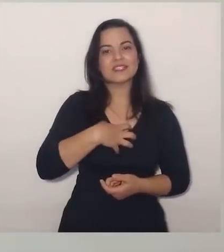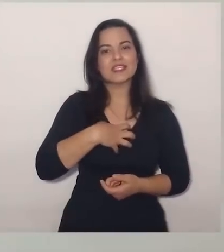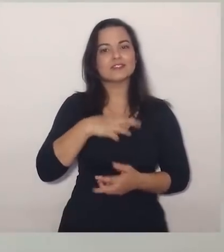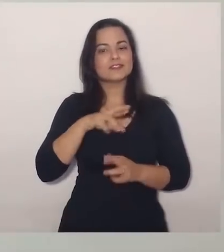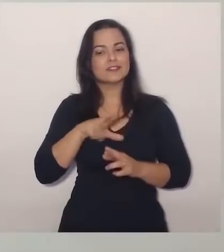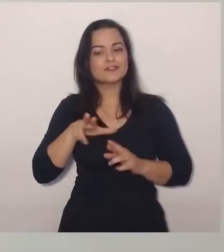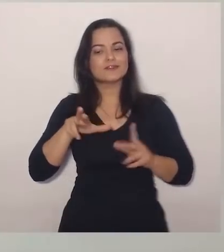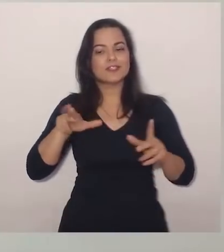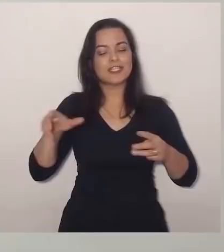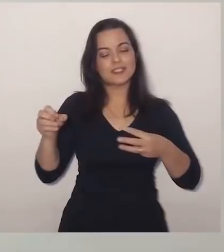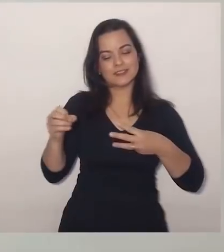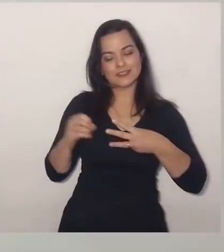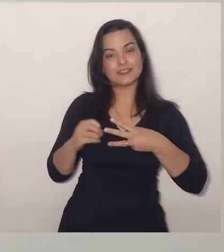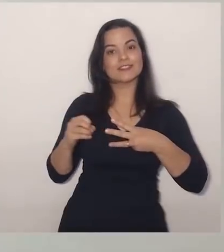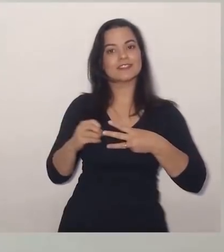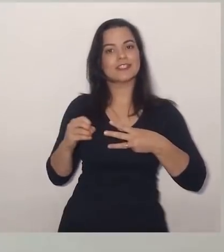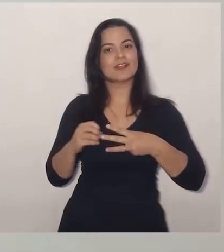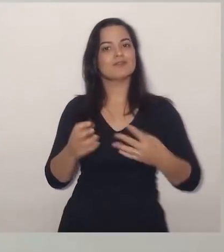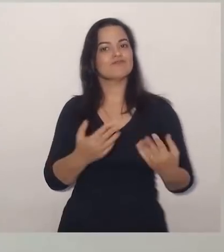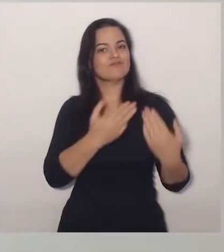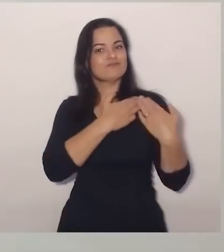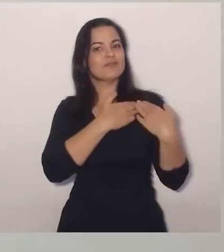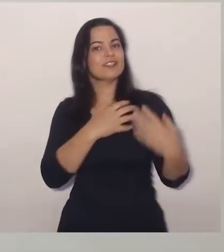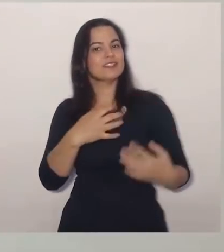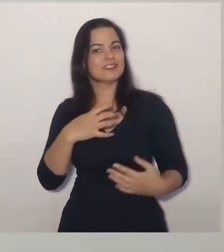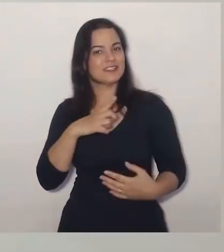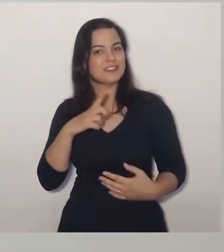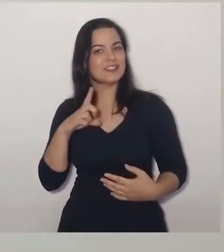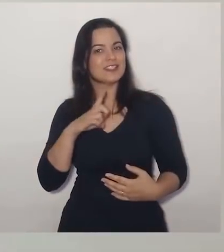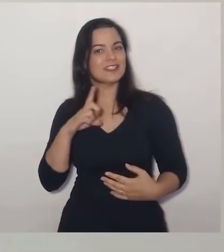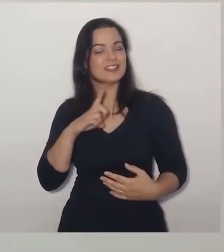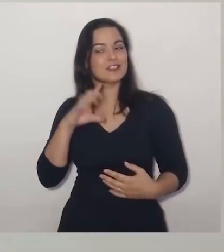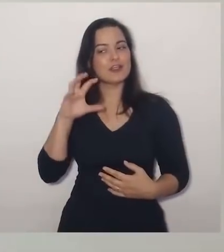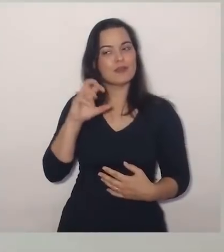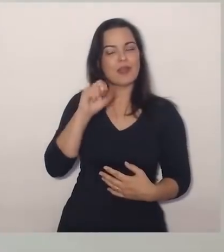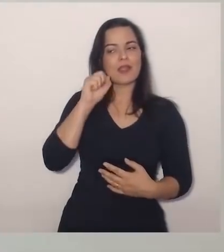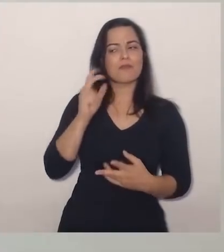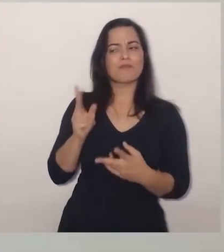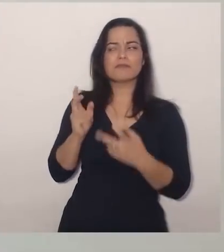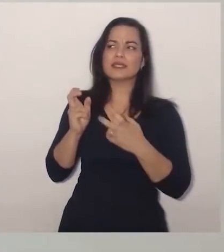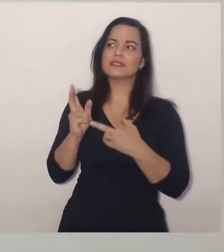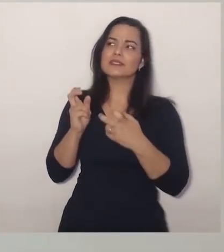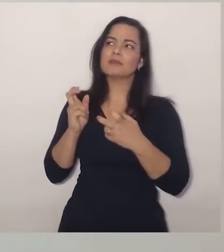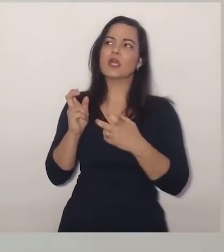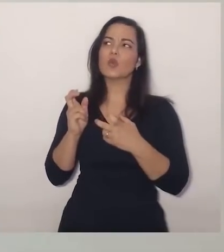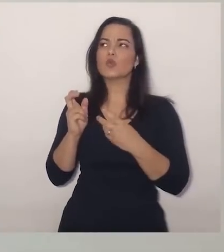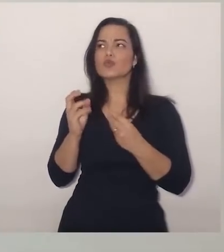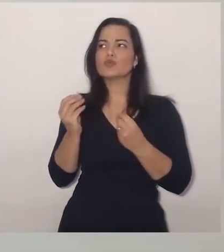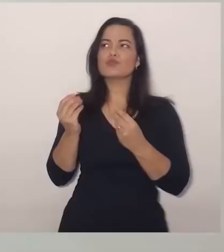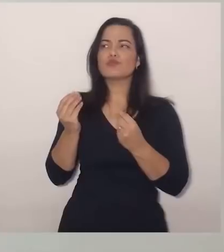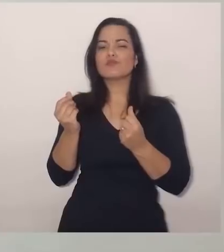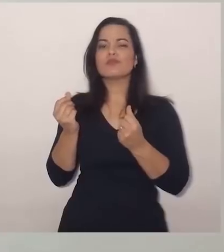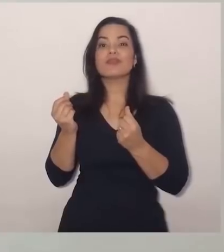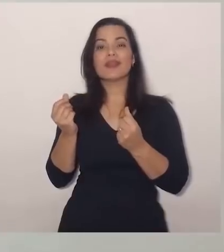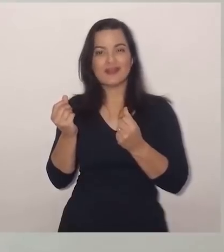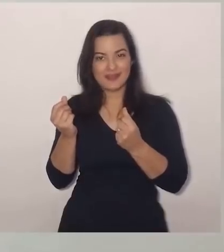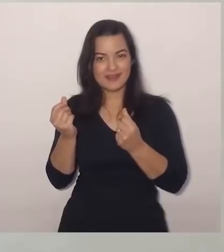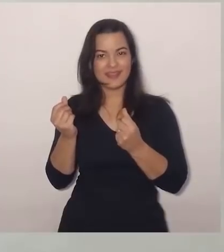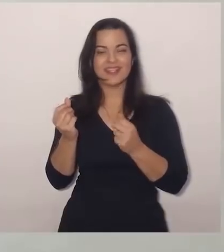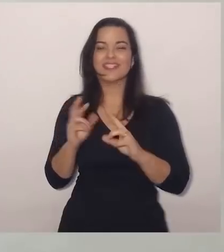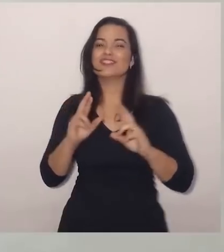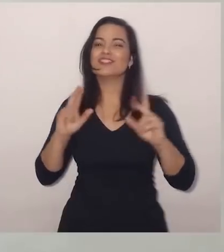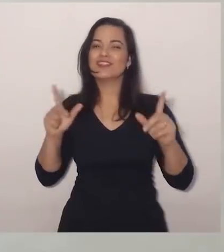essas células são responsáveis por pegar uma parte, por perceber, por sentir uma